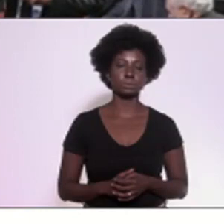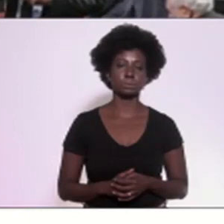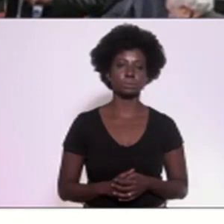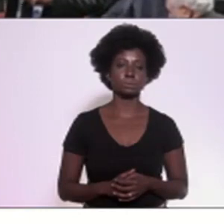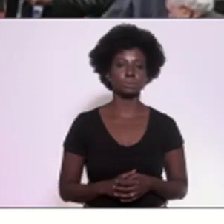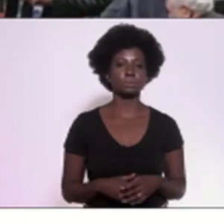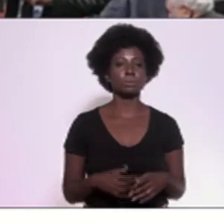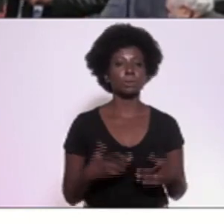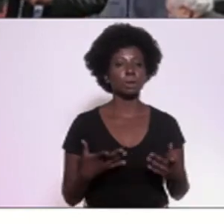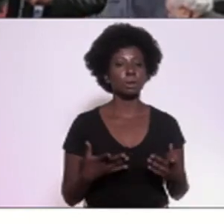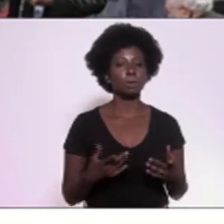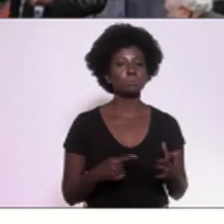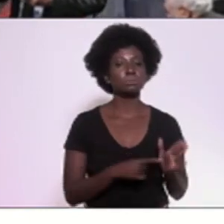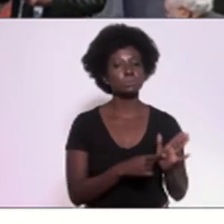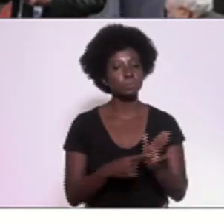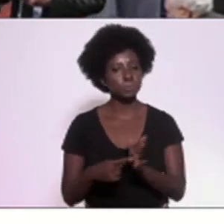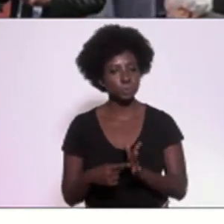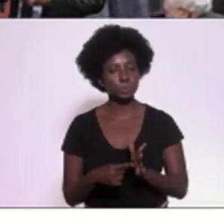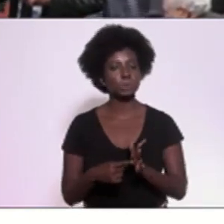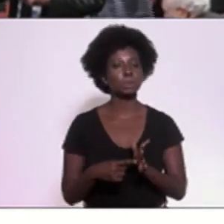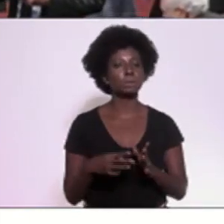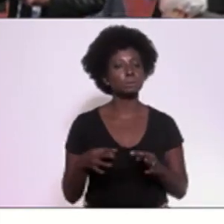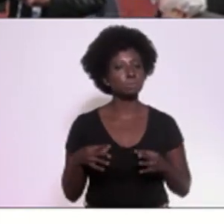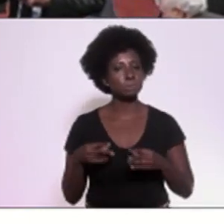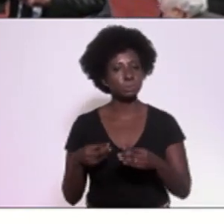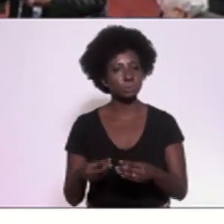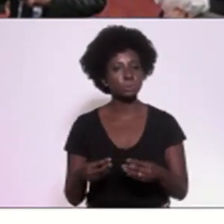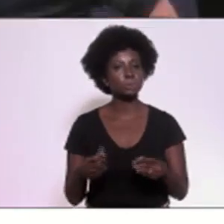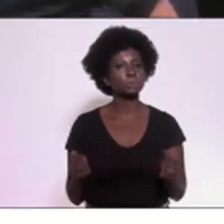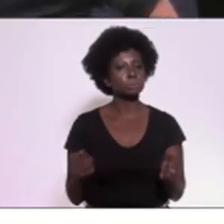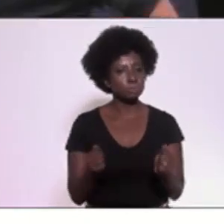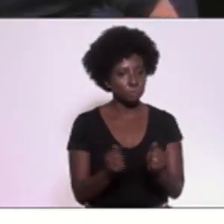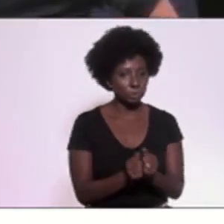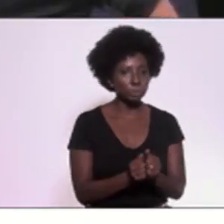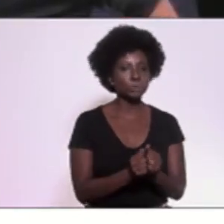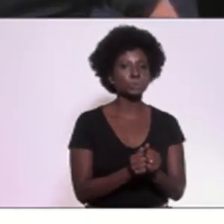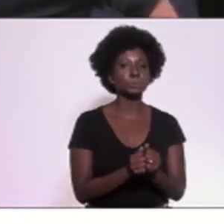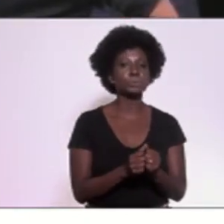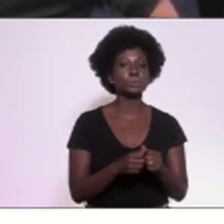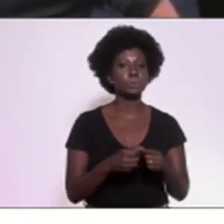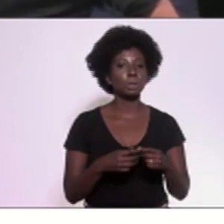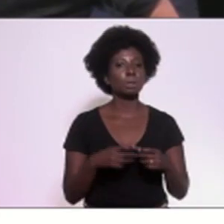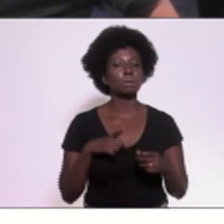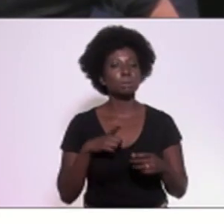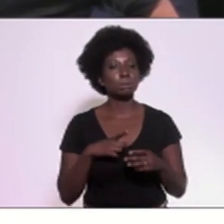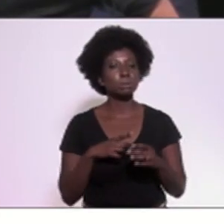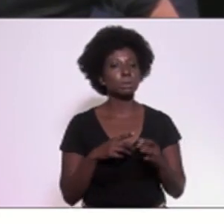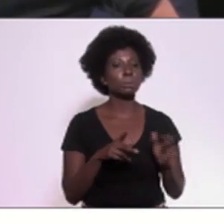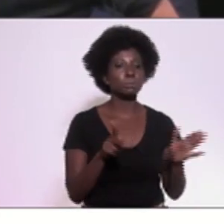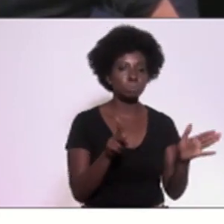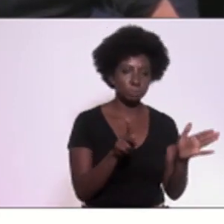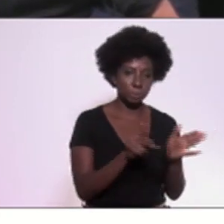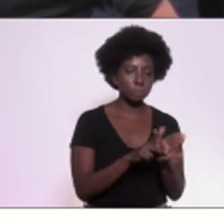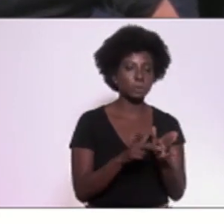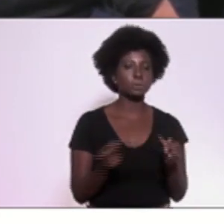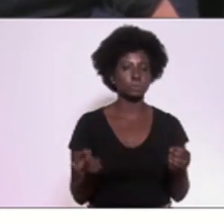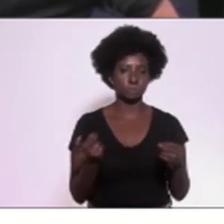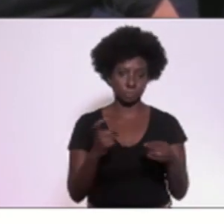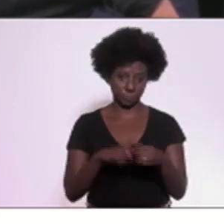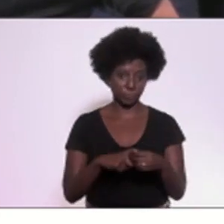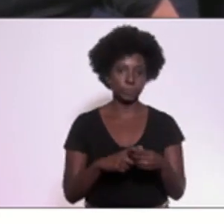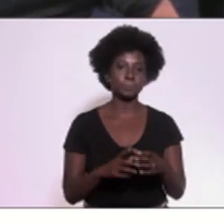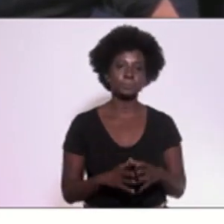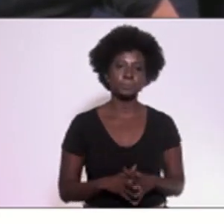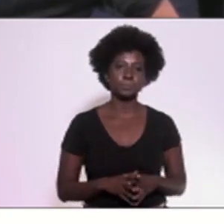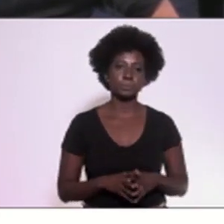Com os pareceres emitidos em discussão, não havendo quem queira discutir, encerra da discussão. O presidente de proposta recebeu 4 emendas e retorna às comissões. Projeto